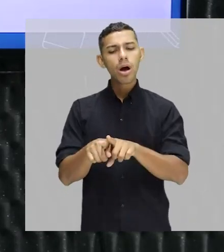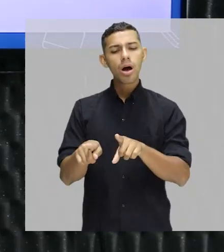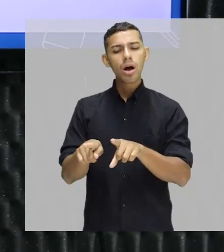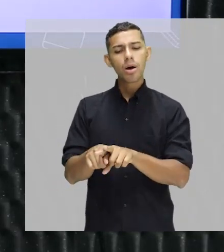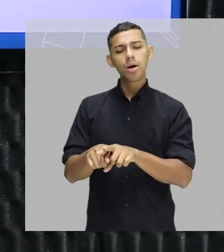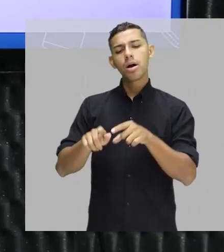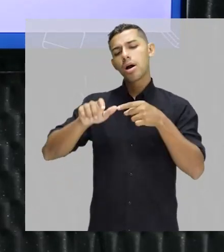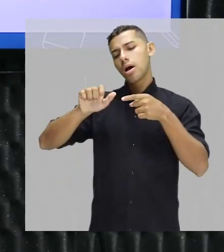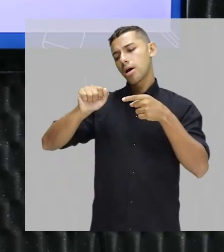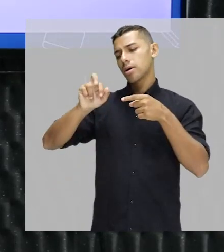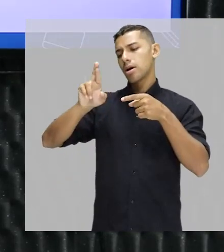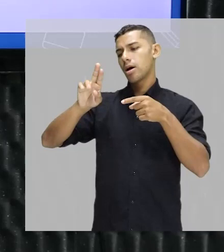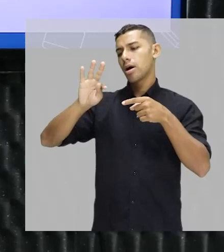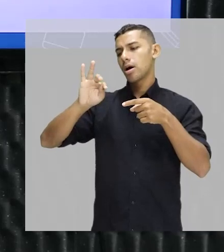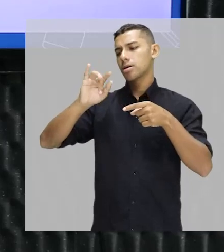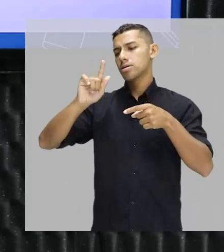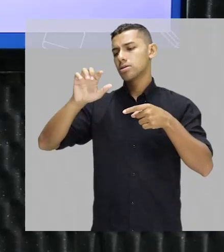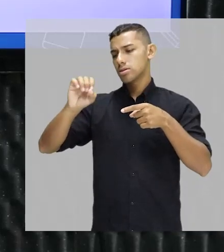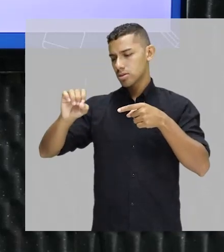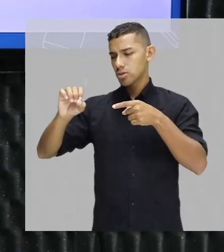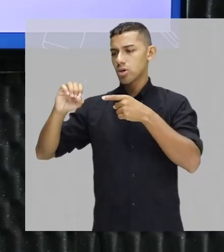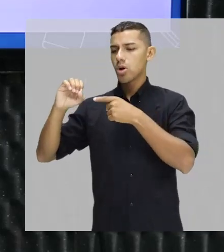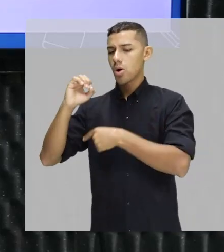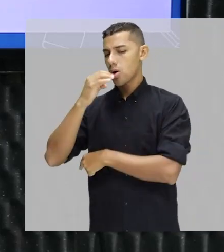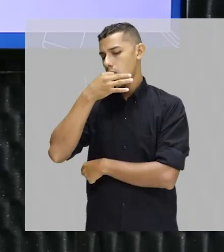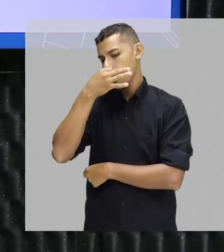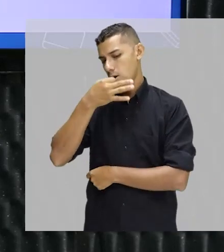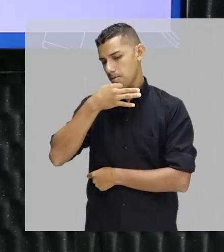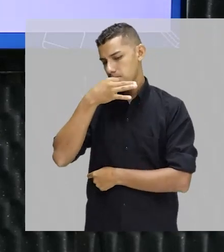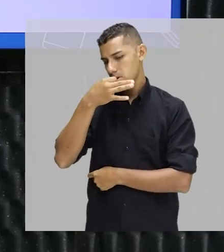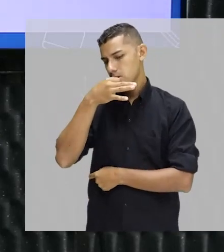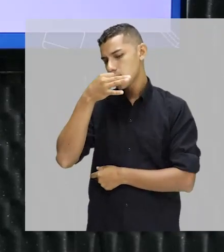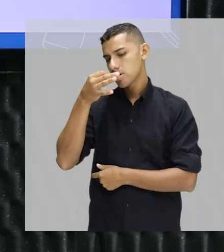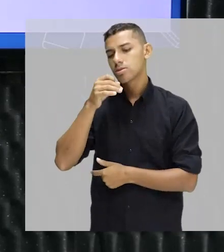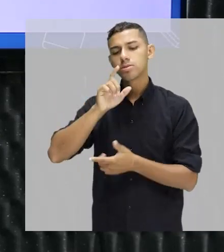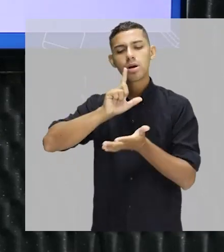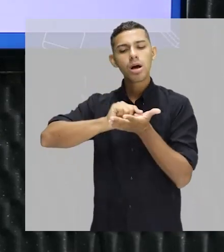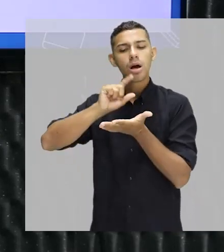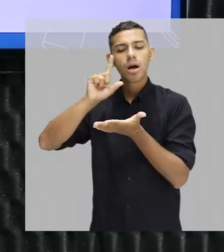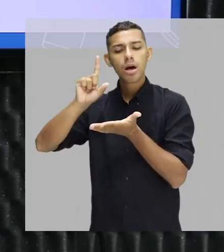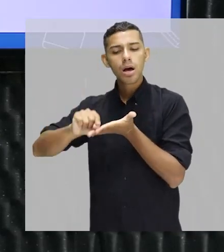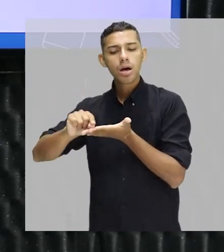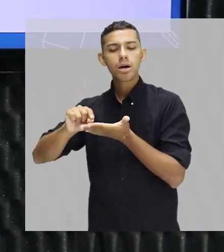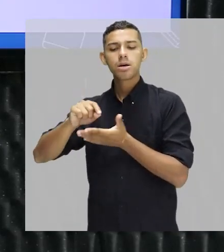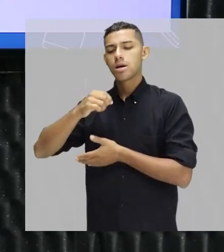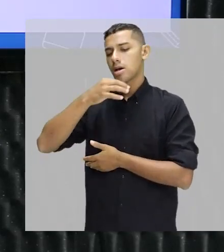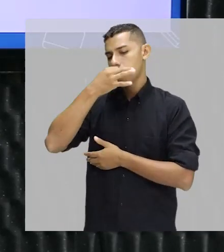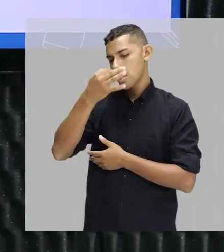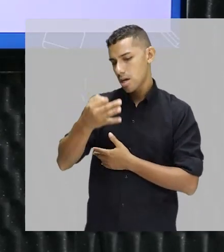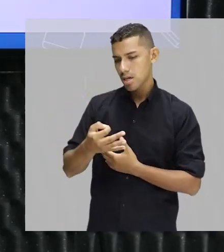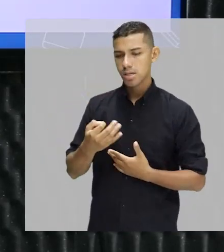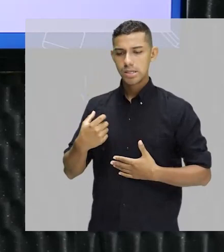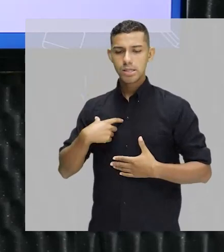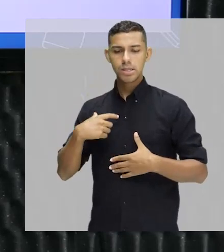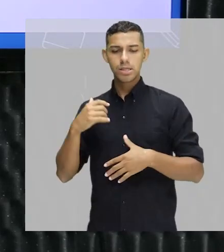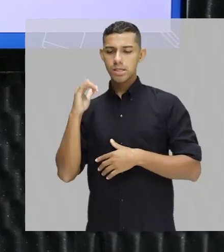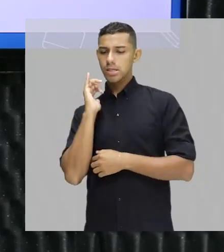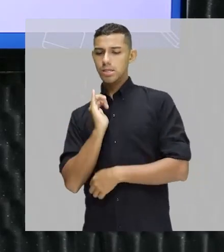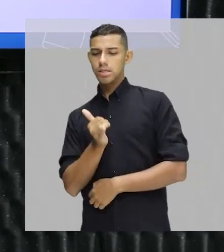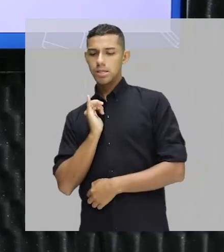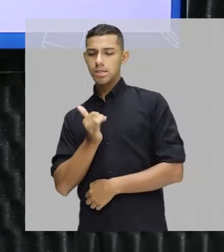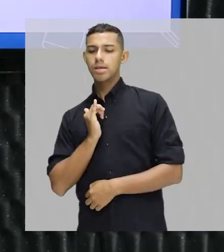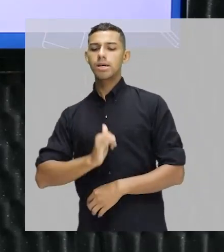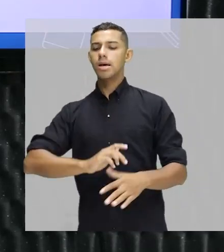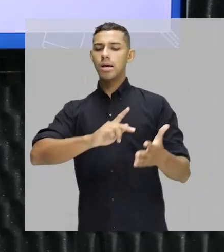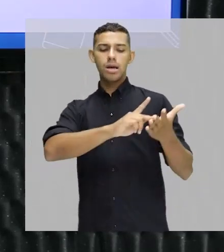Enem. Às vezes nós estamos mais acostumados àquelas outras modalidades, né, de narração, de dissertação, com